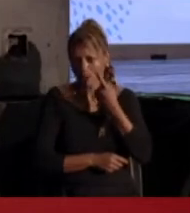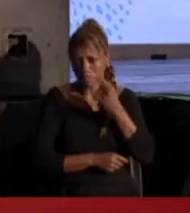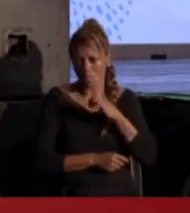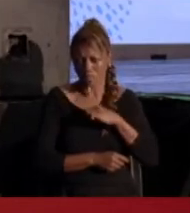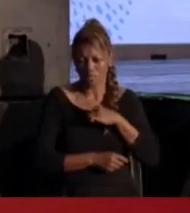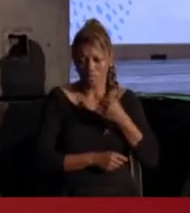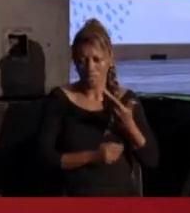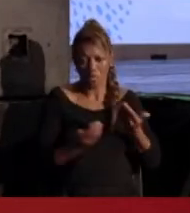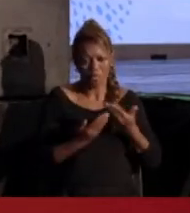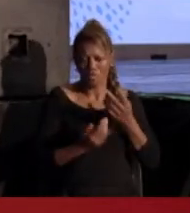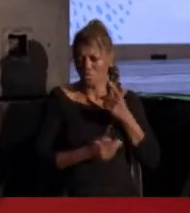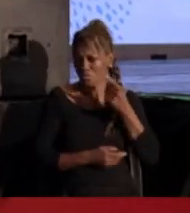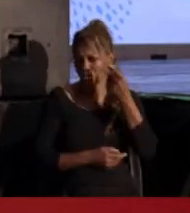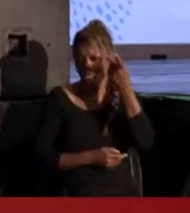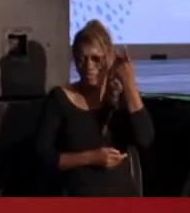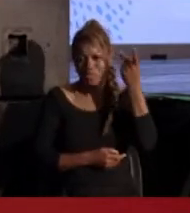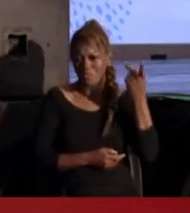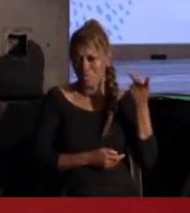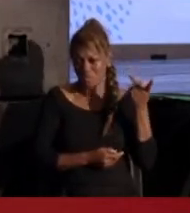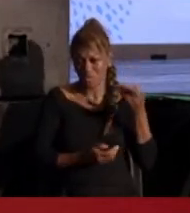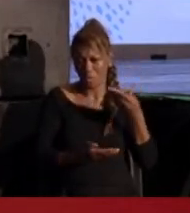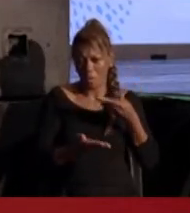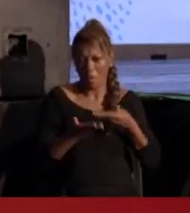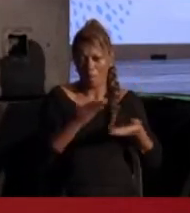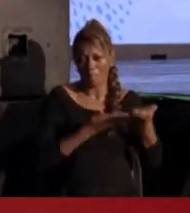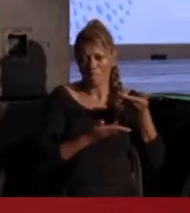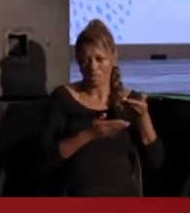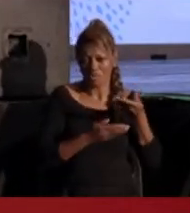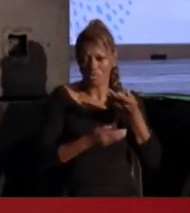Hoje é muito comum nas escolas de odontologia você ter bancos de dentes.